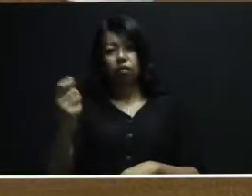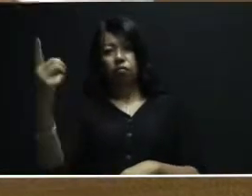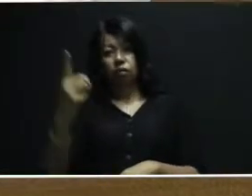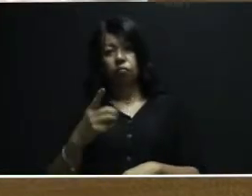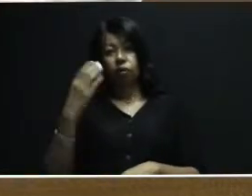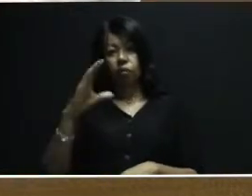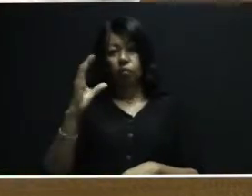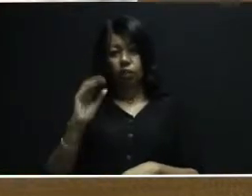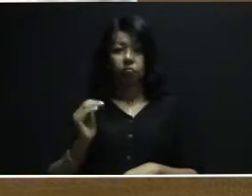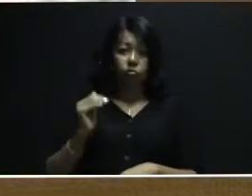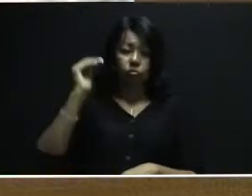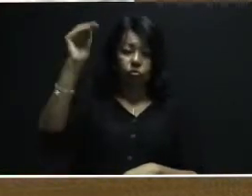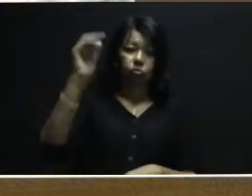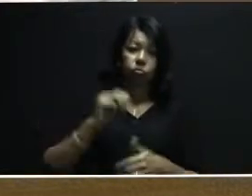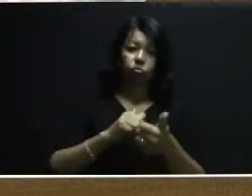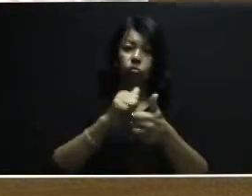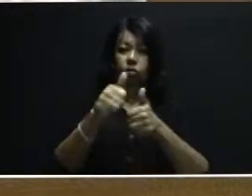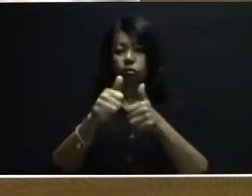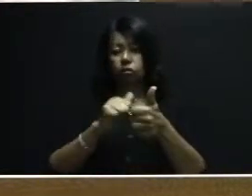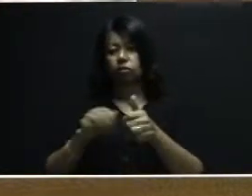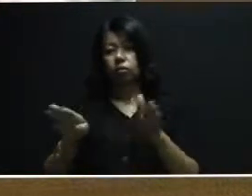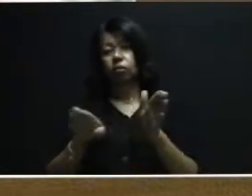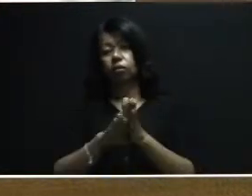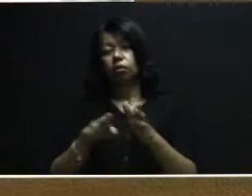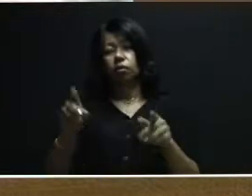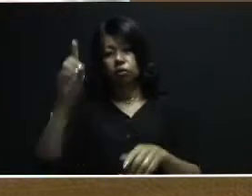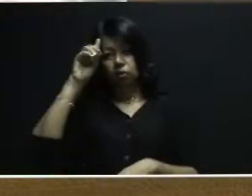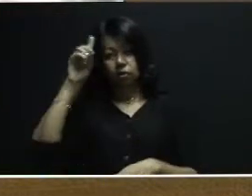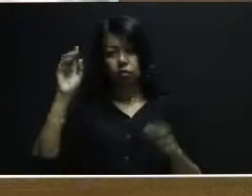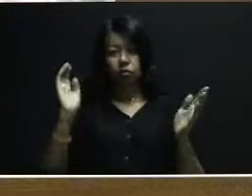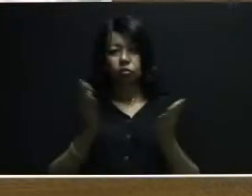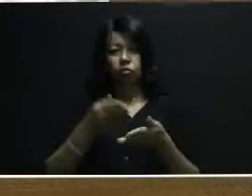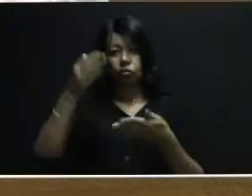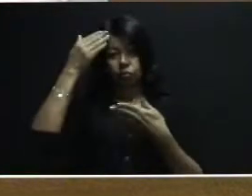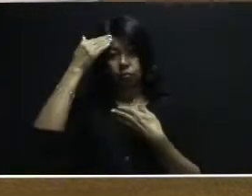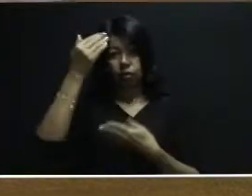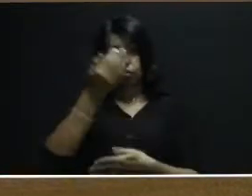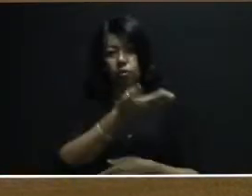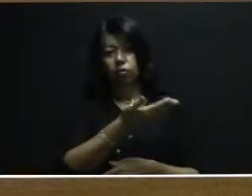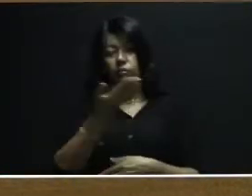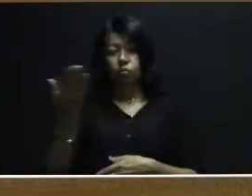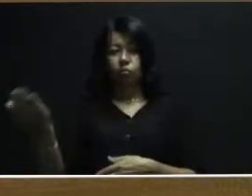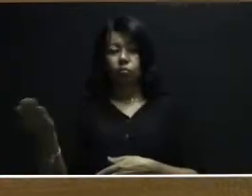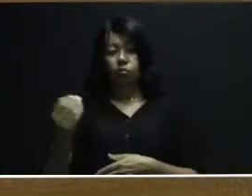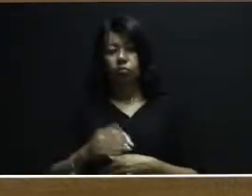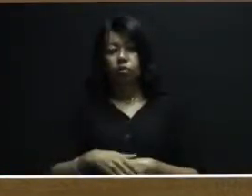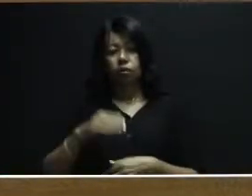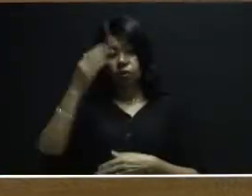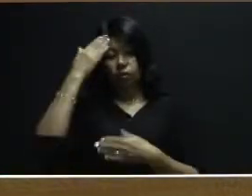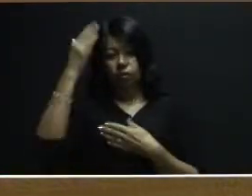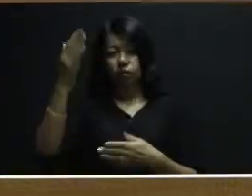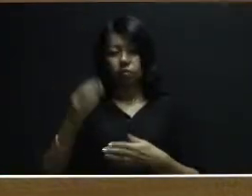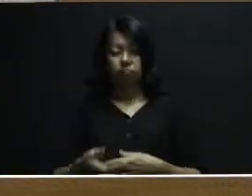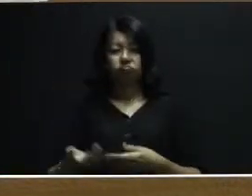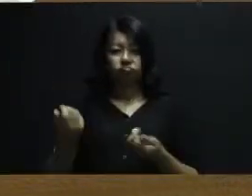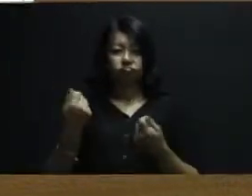grande nas atividades esportivas, até os dias de hoje. Muito obrigado a todos. Agradeço as homenagens aqui